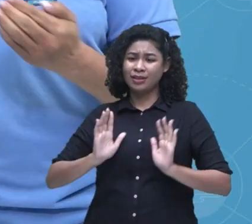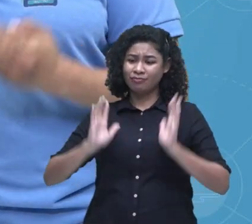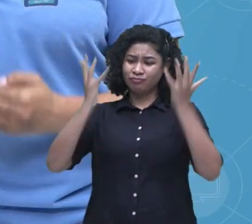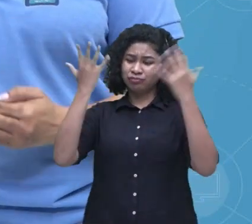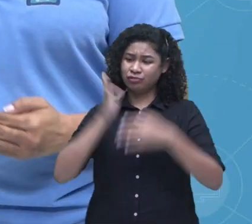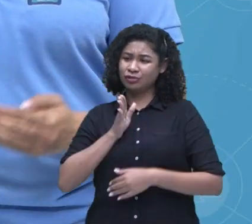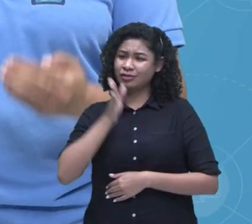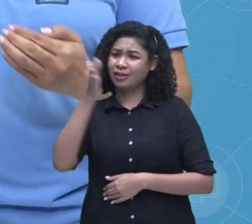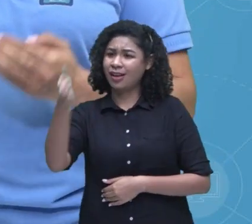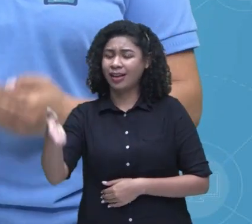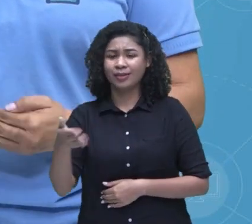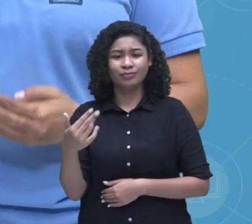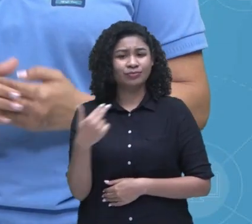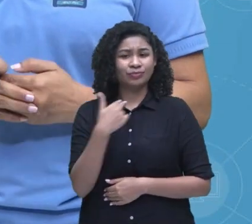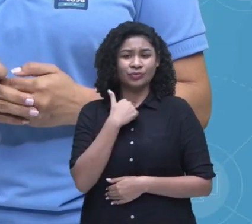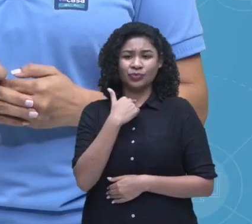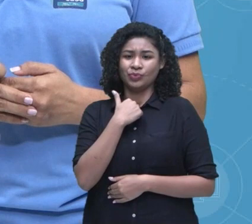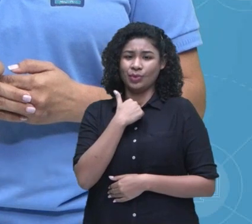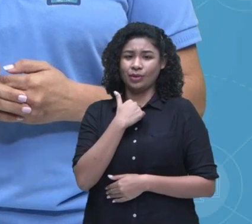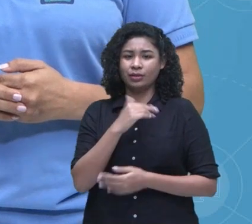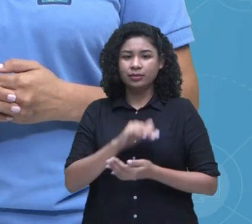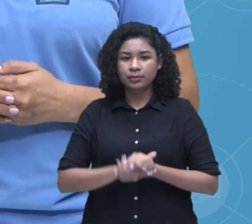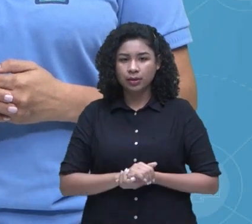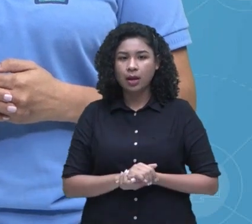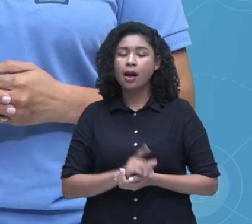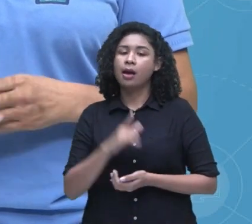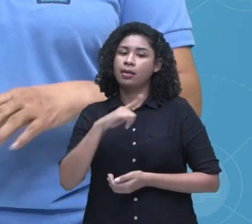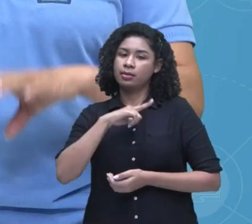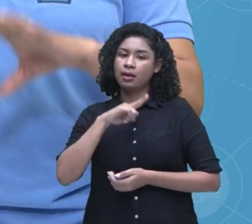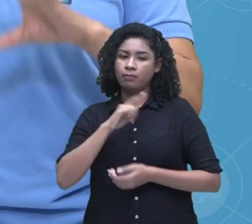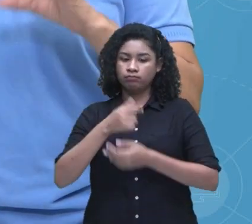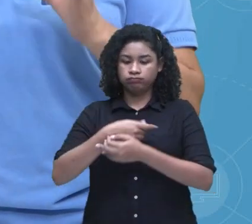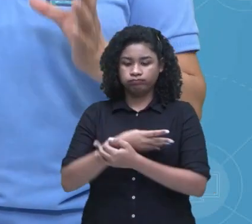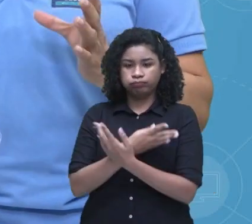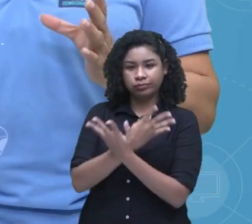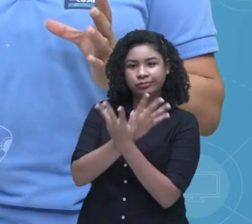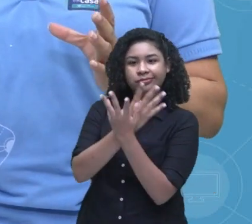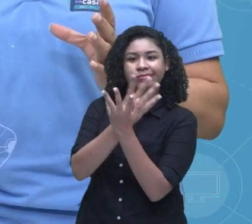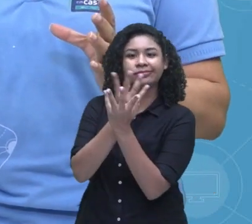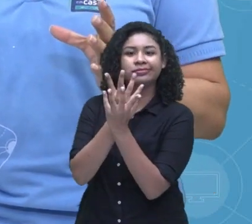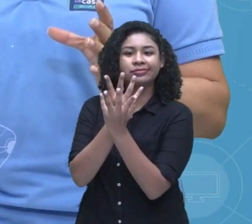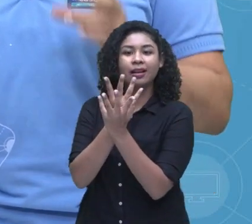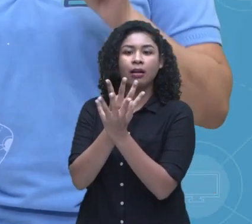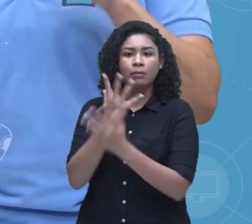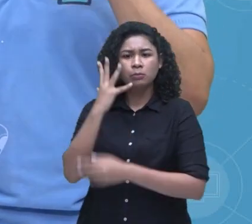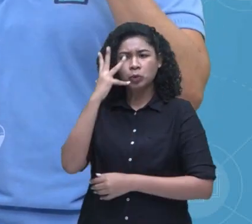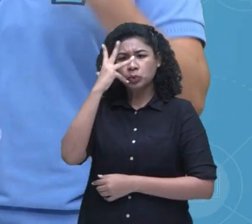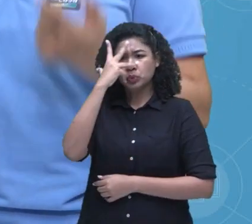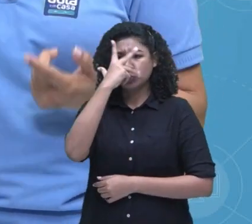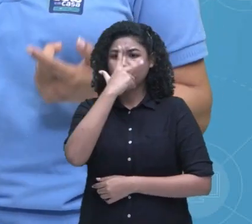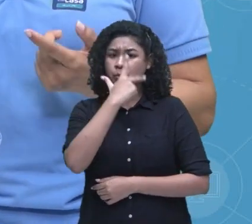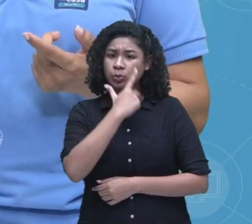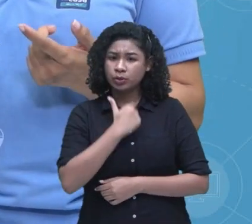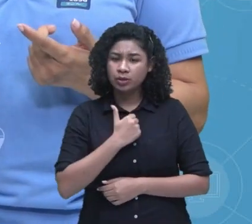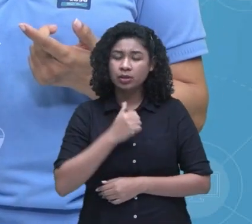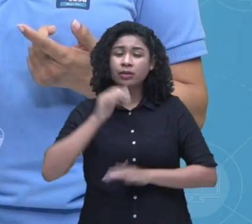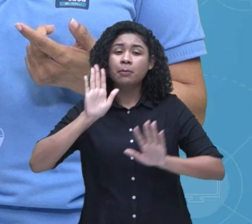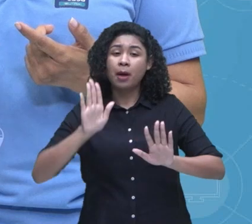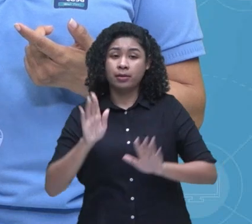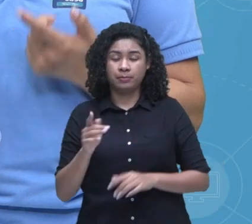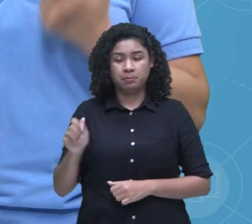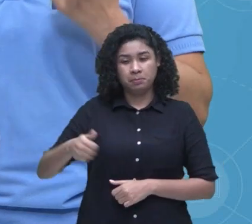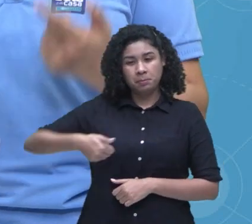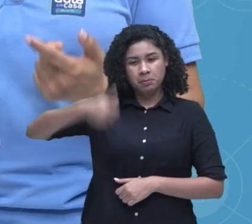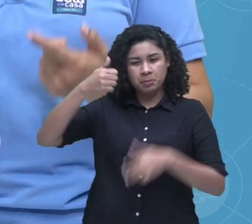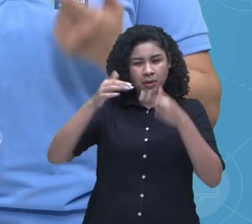para outra pena, a pena de pavão é muito bela, está mostrando aí o tipo de pena, mais que a primeira pena.